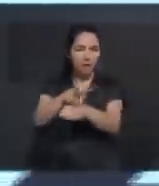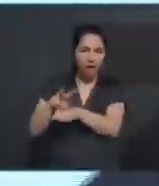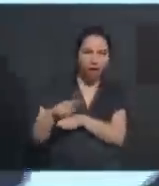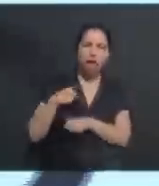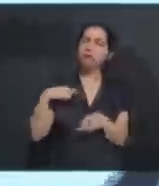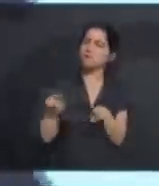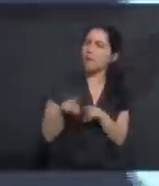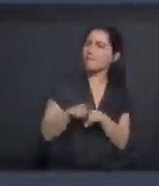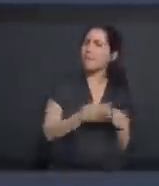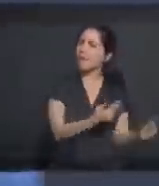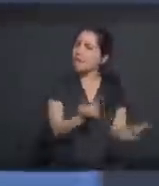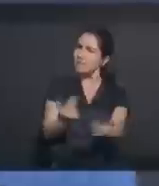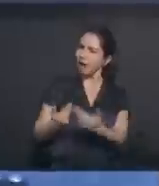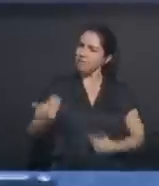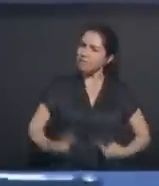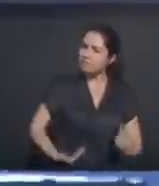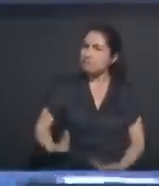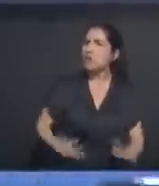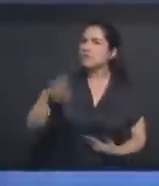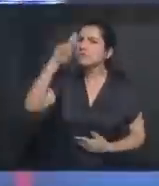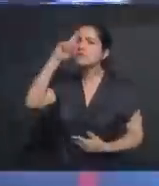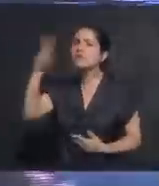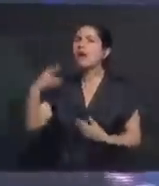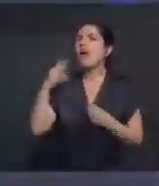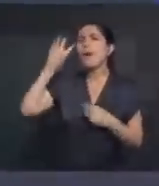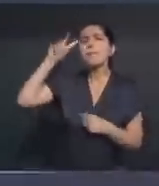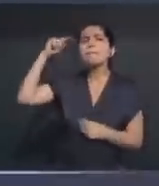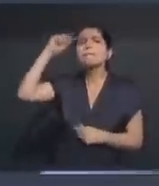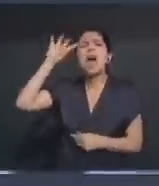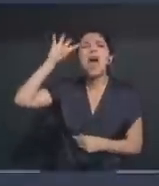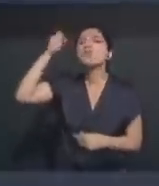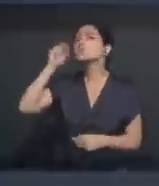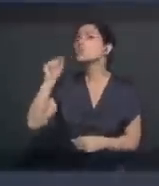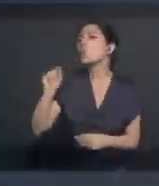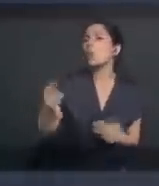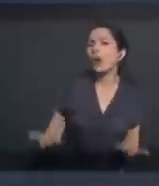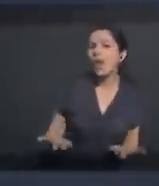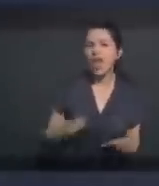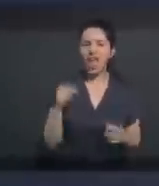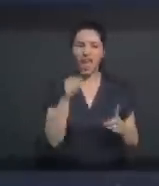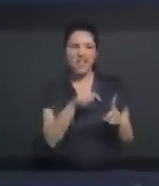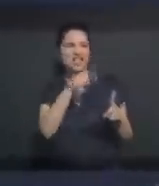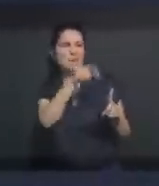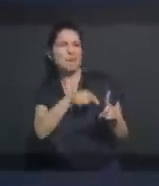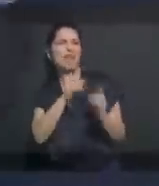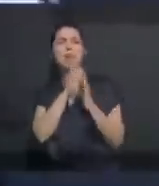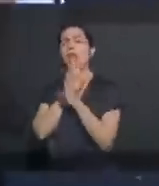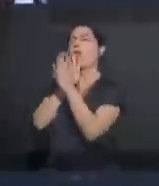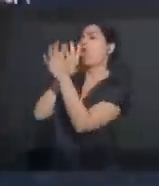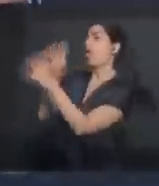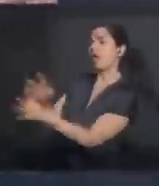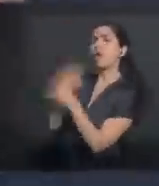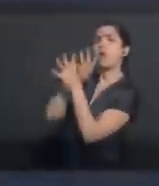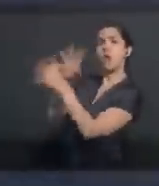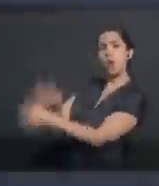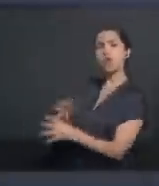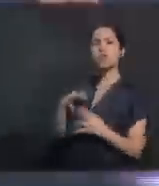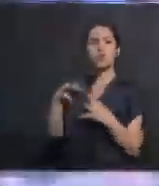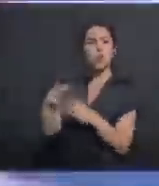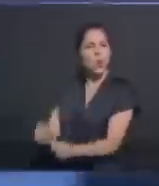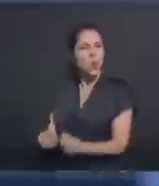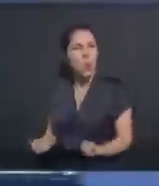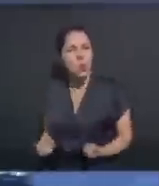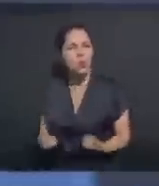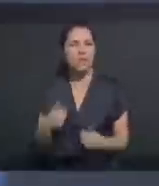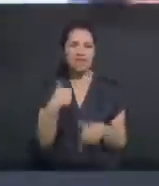Senhor, tá? Porque as coisas não são desse jeito não, esse menino é um X9, esse menino entrega todo mundo,